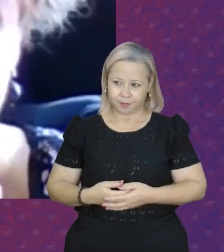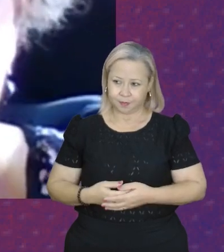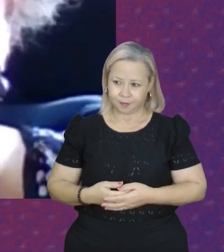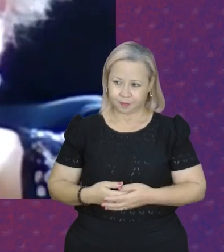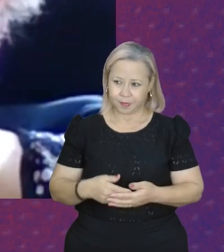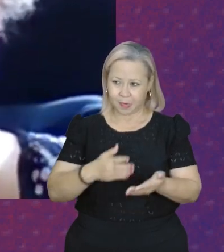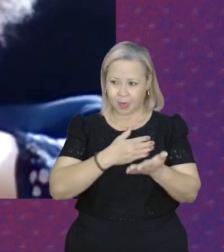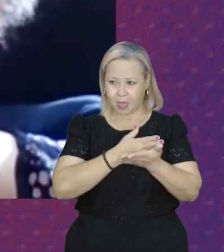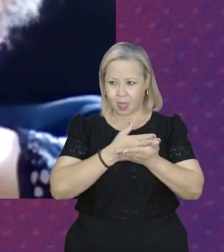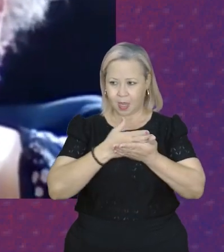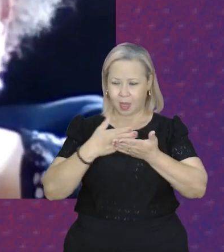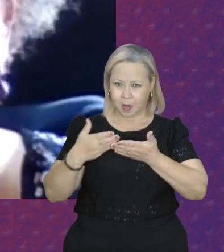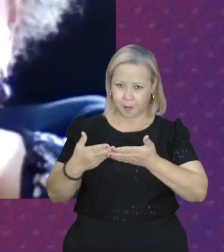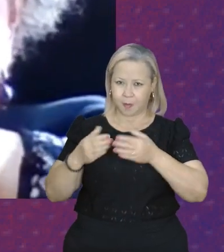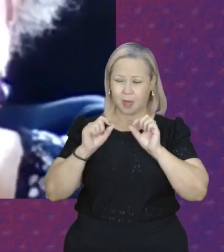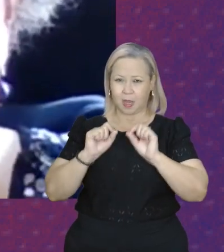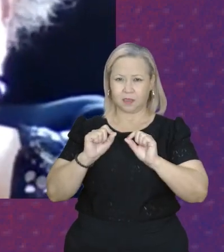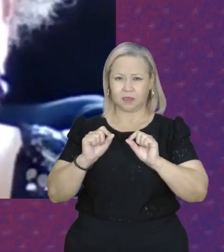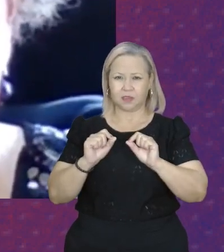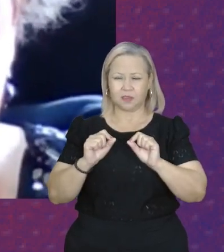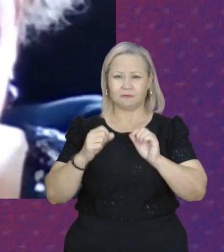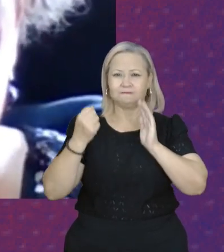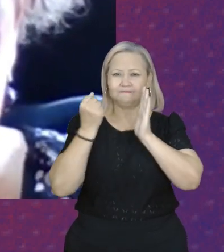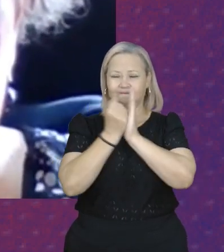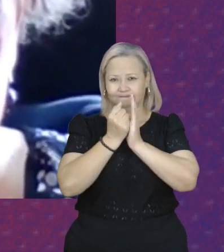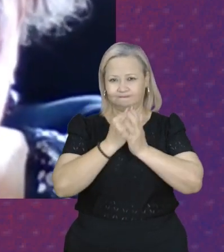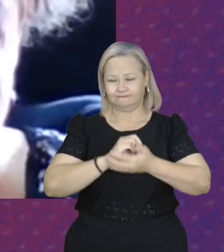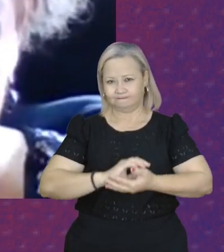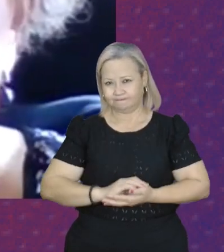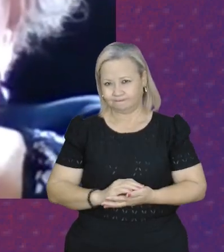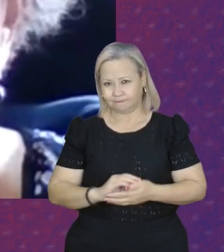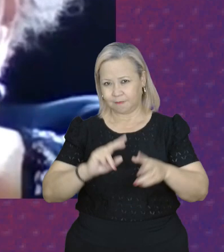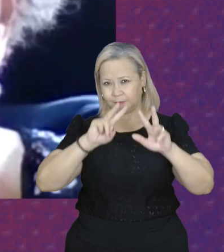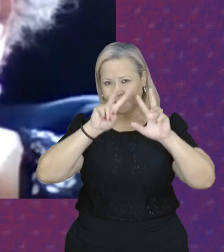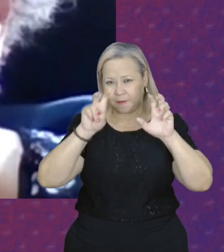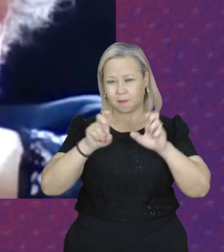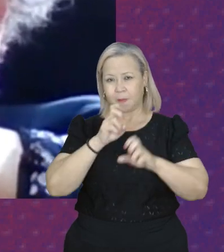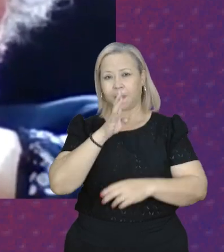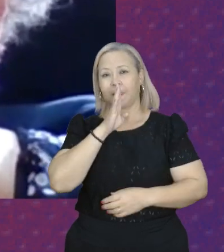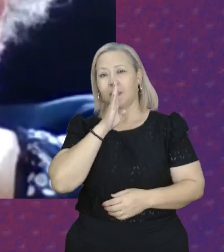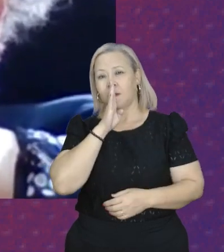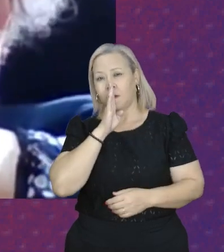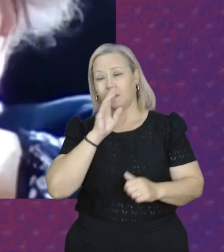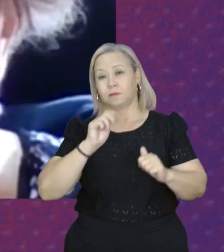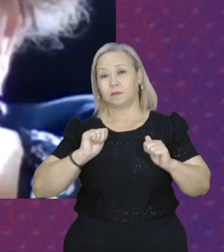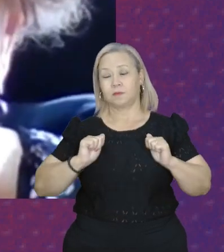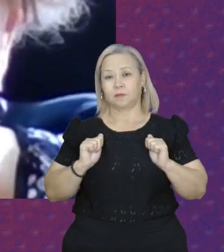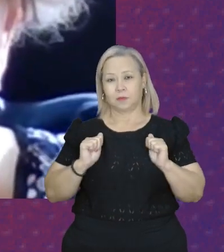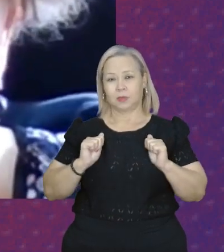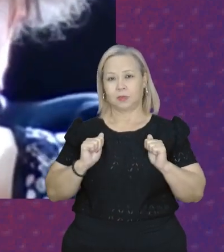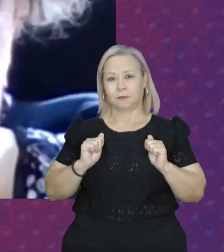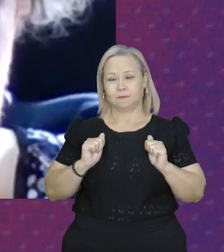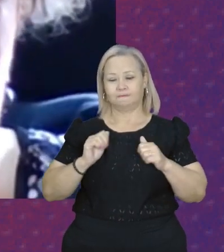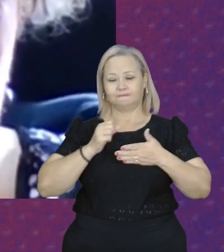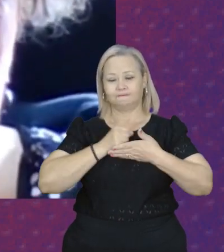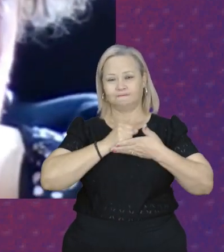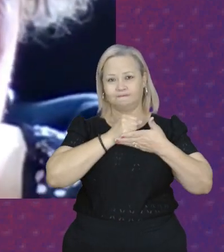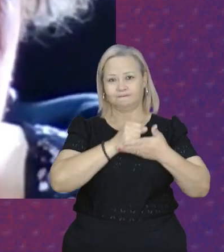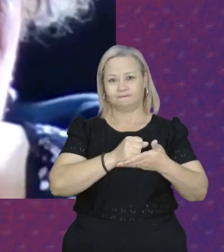a partir da insígnia o silêncio é cúmplice da violência.